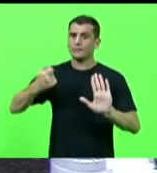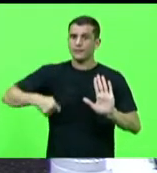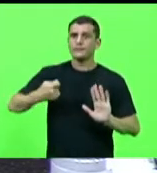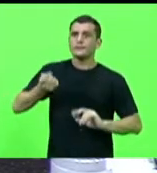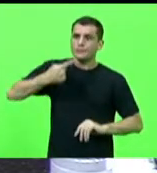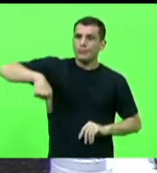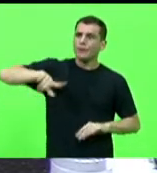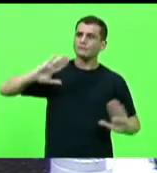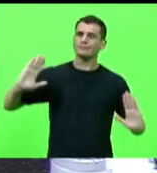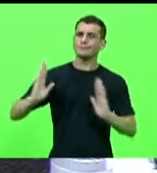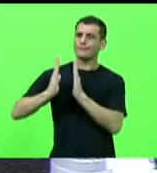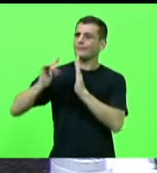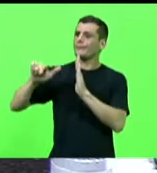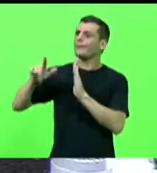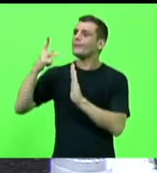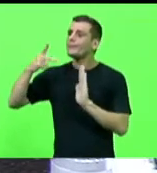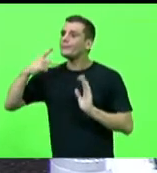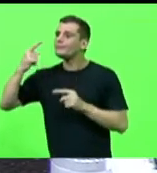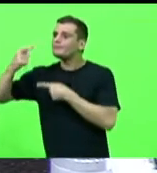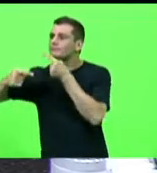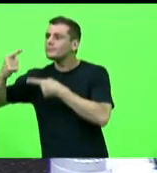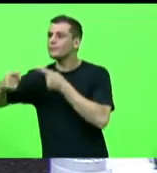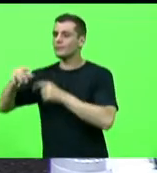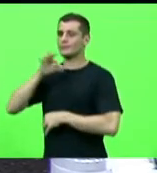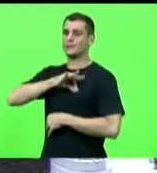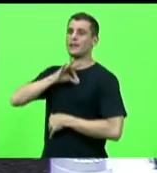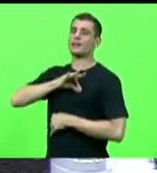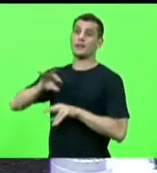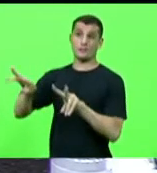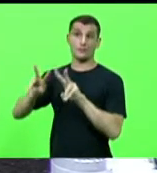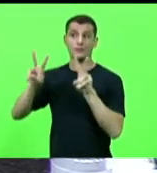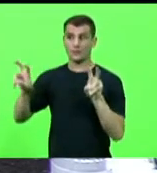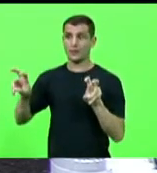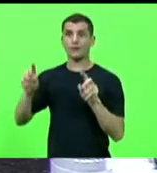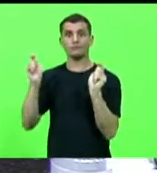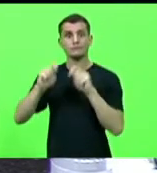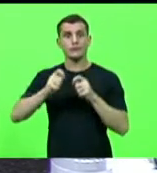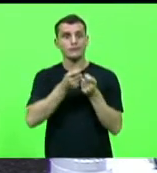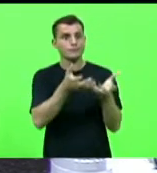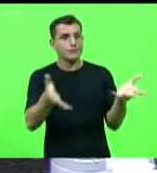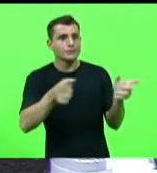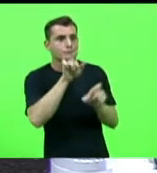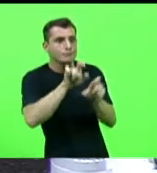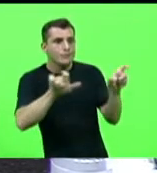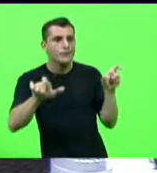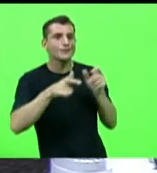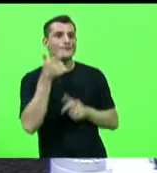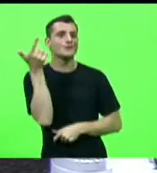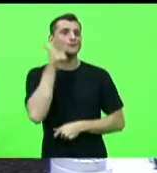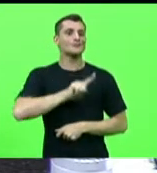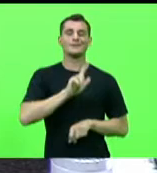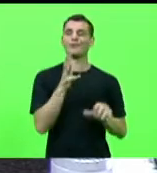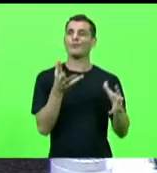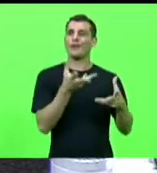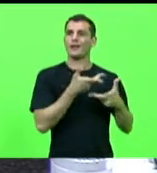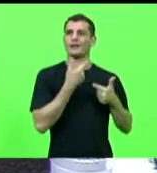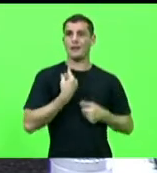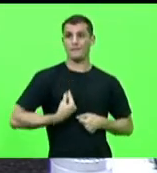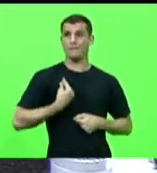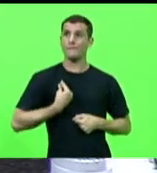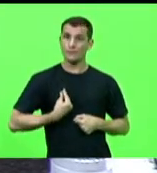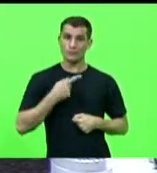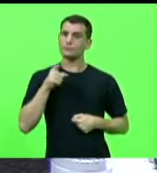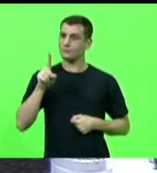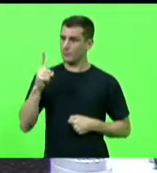enfrentar a política pública salarial para entregar dignidade para a nossa gente. Dignidade.